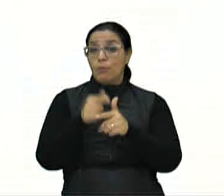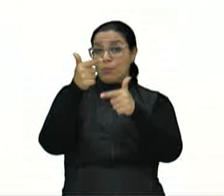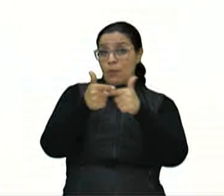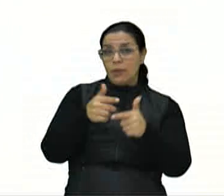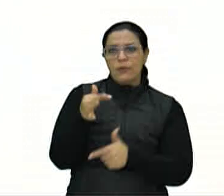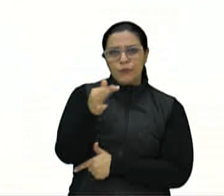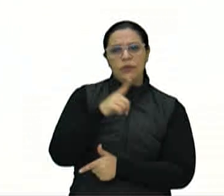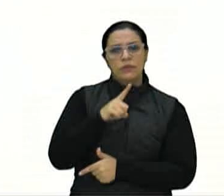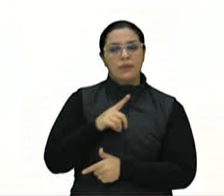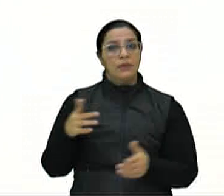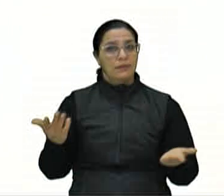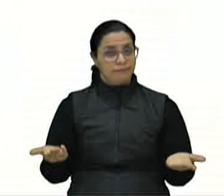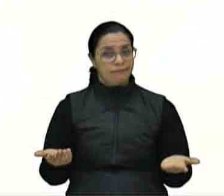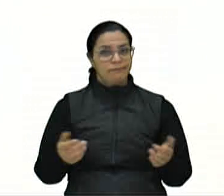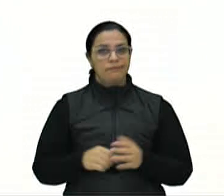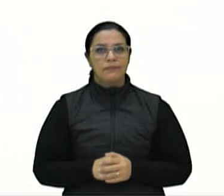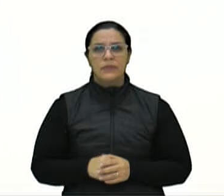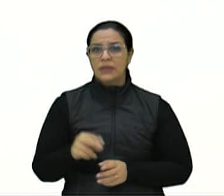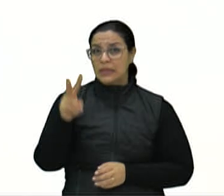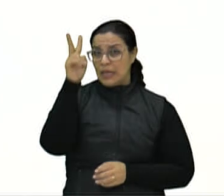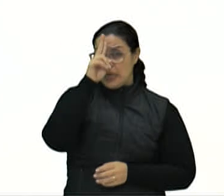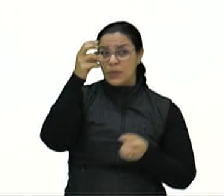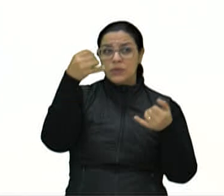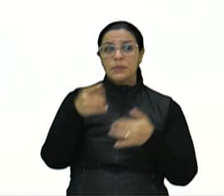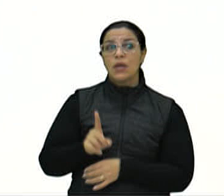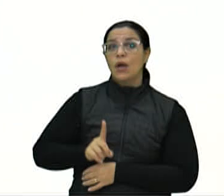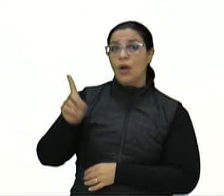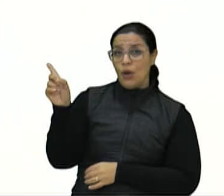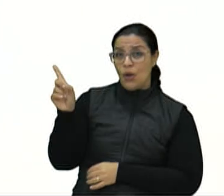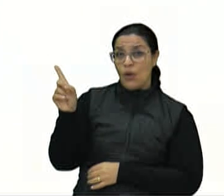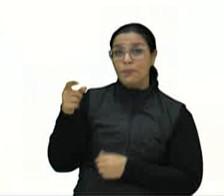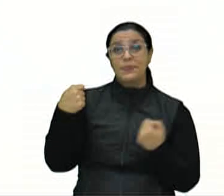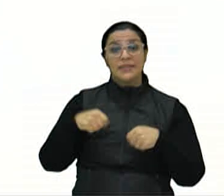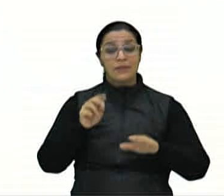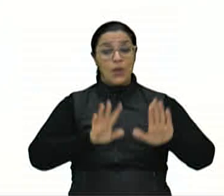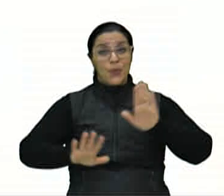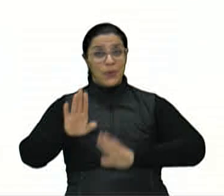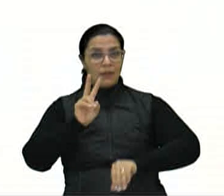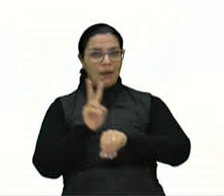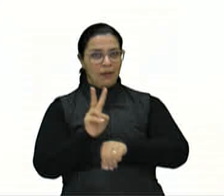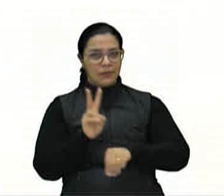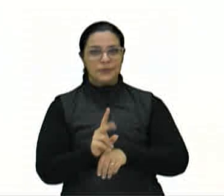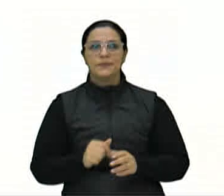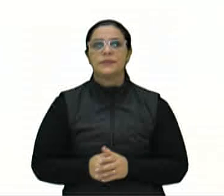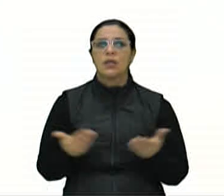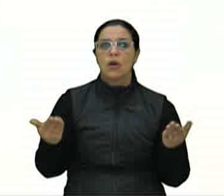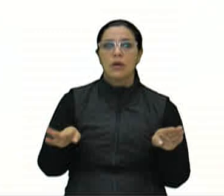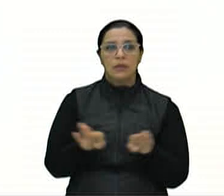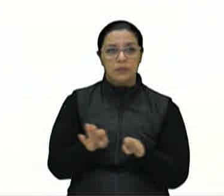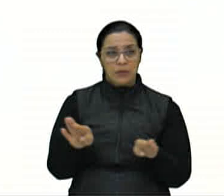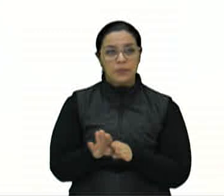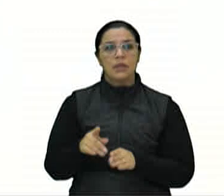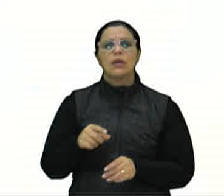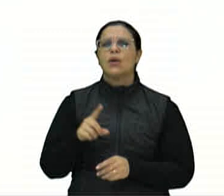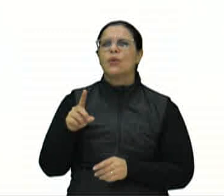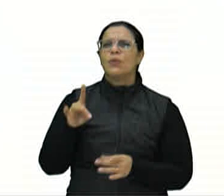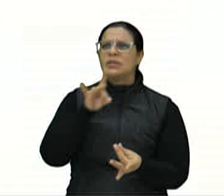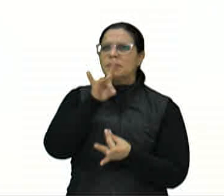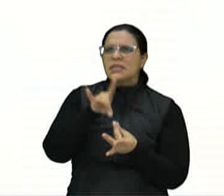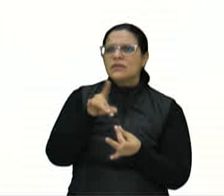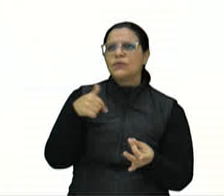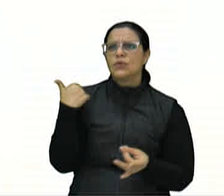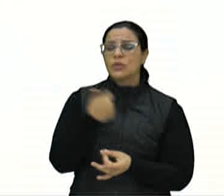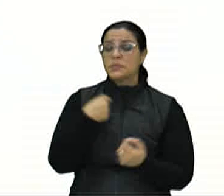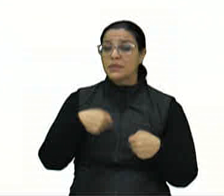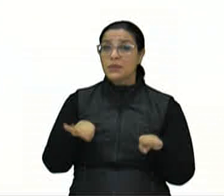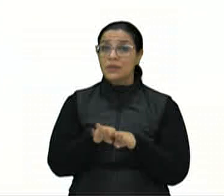pode trazer. Lembra do termo aqui, ó? Princípio da precaução? Em essencial, aumentando o quê?